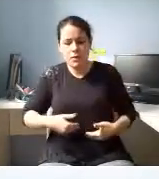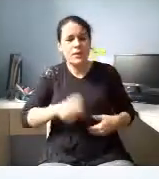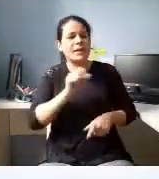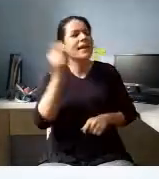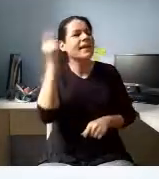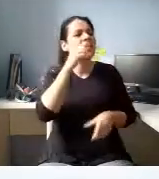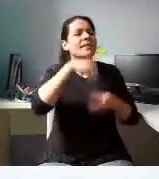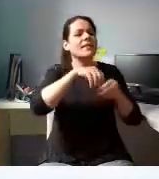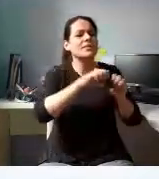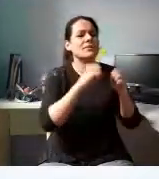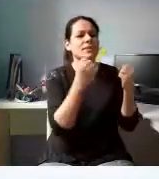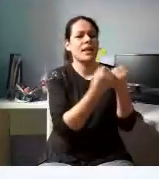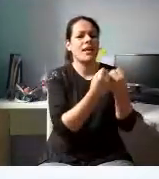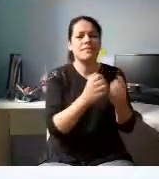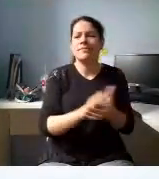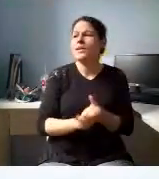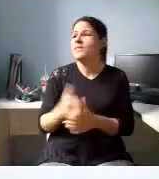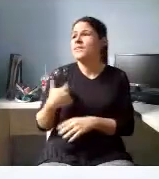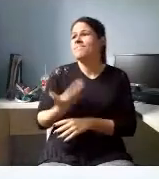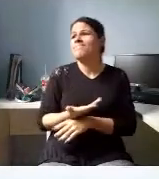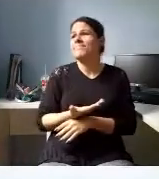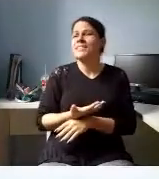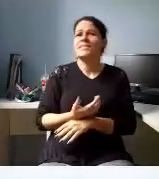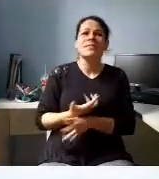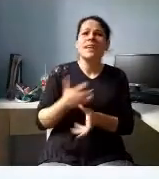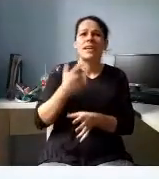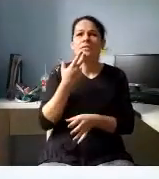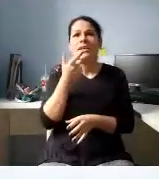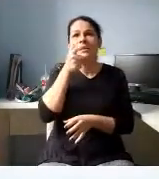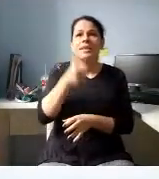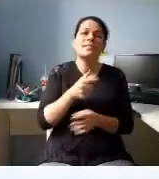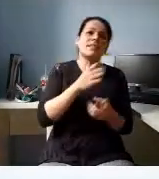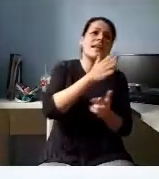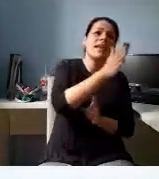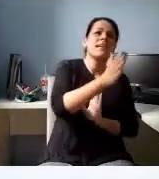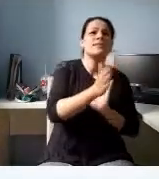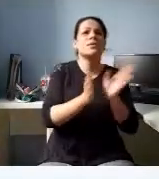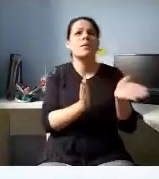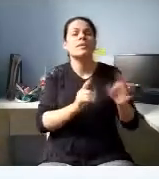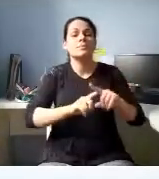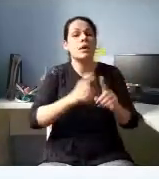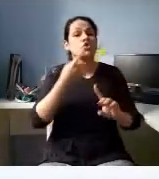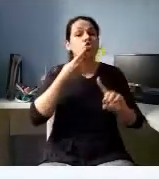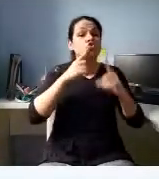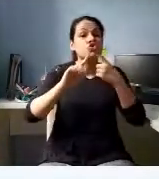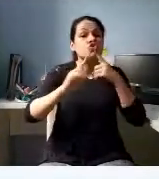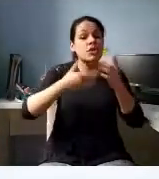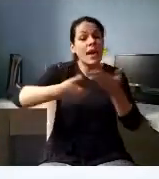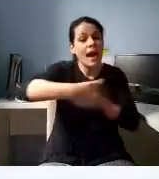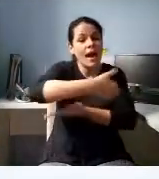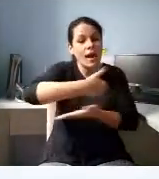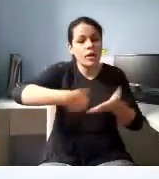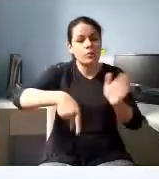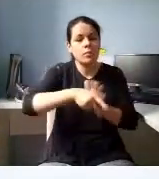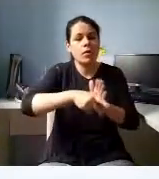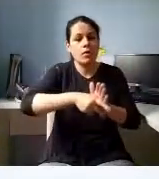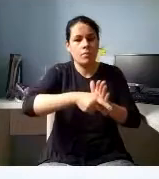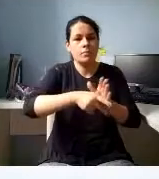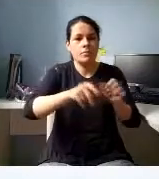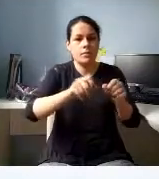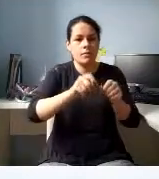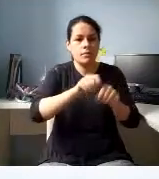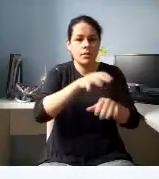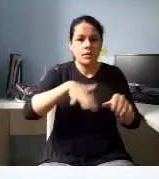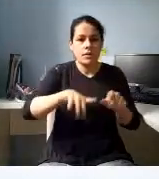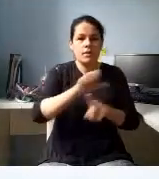Olha, não digo nem que seria mais interessante um ou outro. Talvez o diálogo com as organizações sociais possa ser mais próximo com a